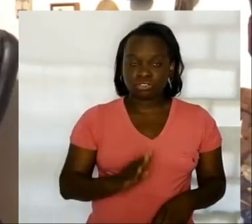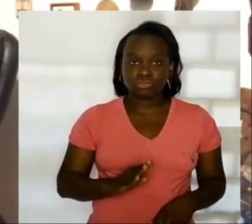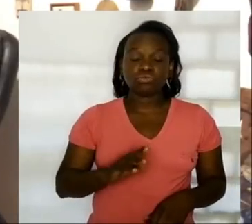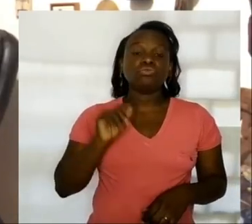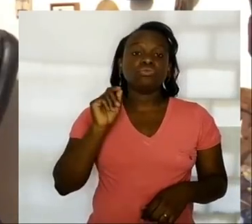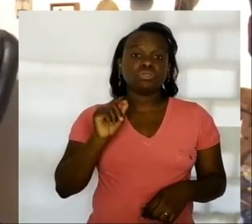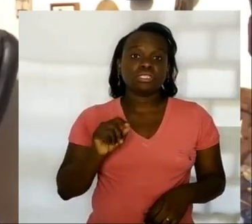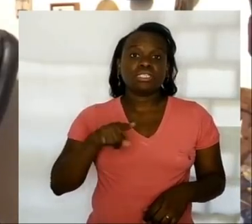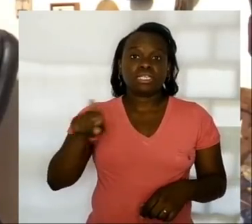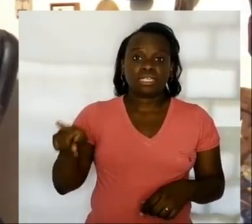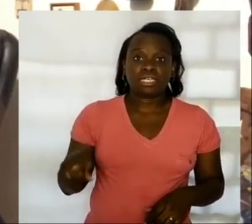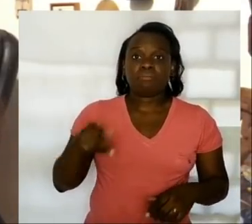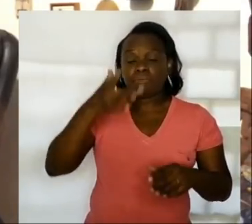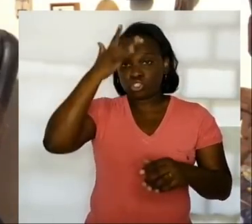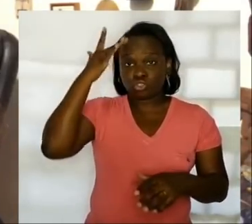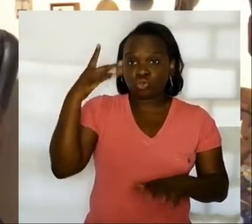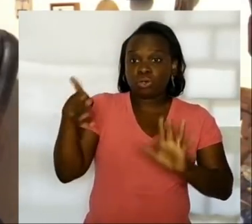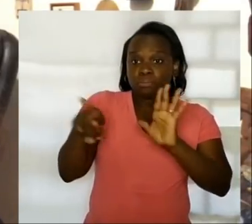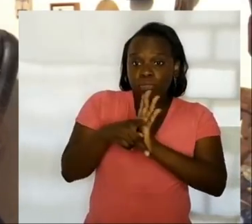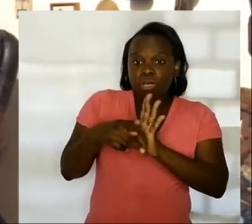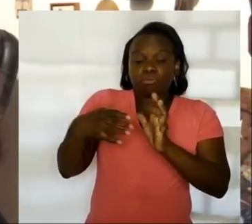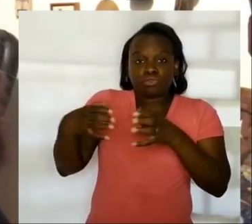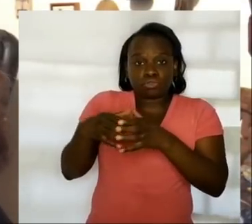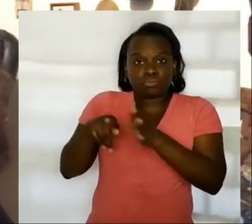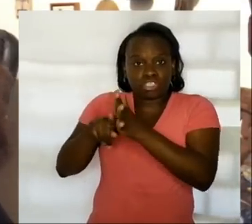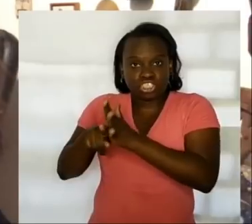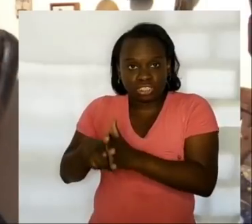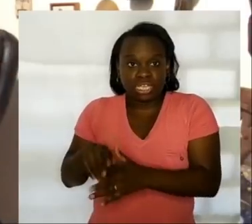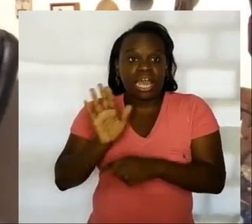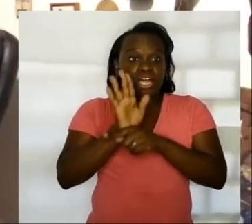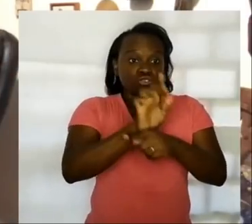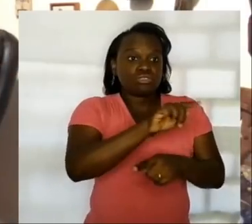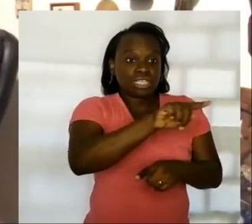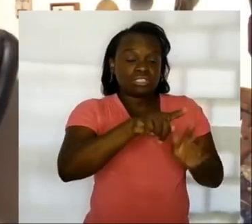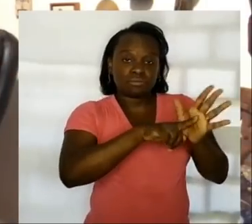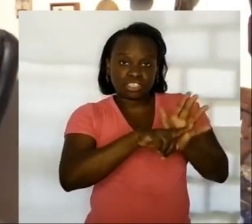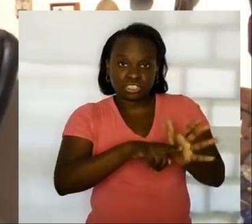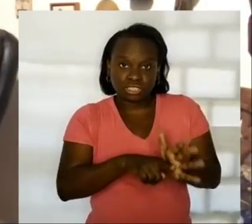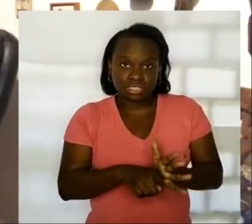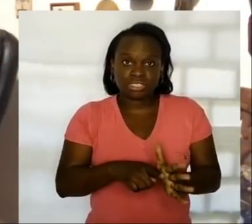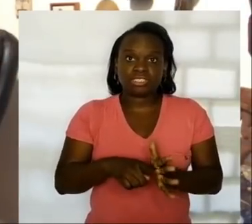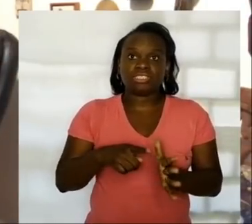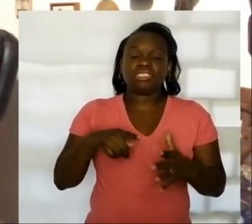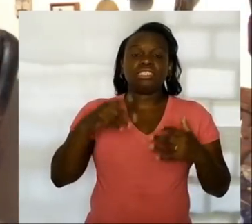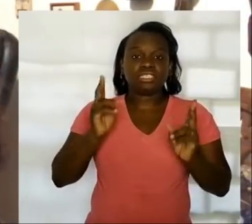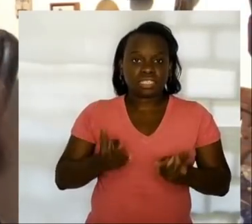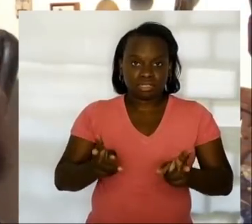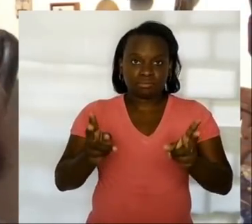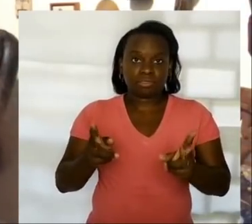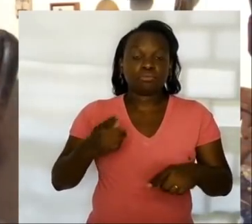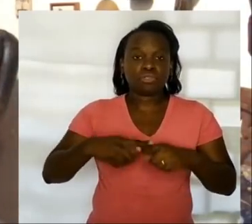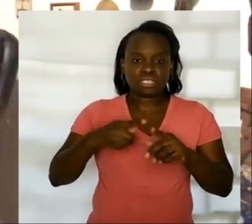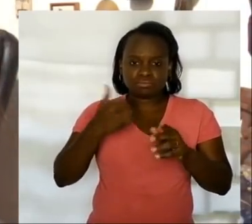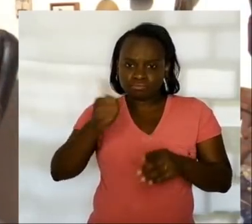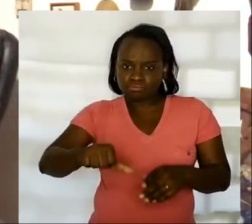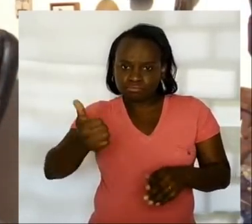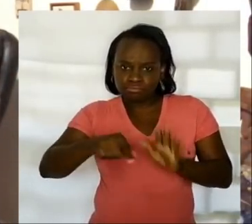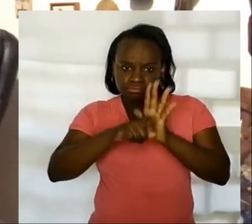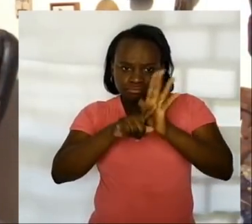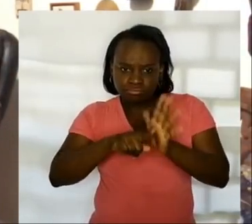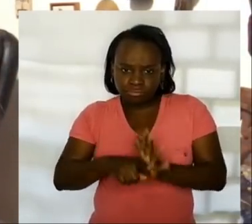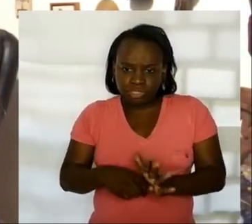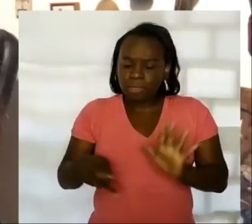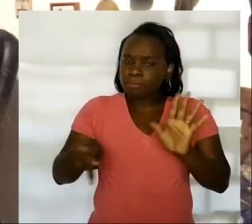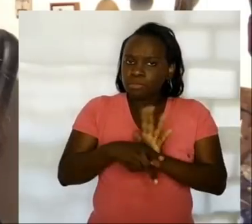que construímos no país é o fato de que ele é feito por pesquisadores, para pesquisadores, sem compadrios,